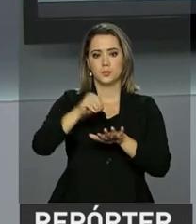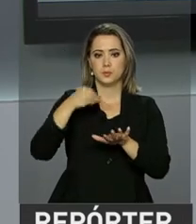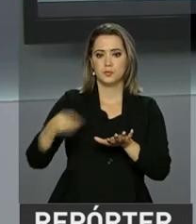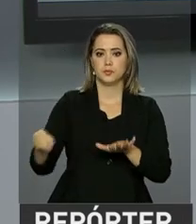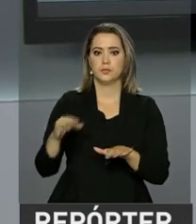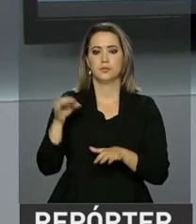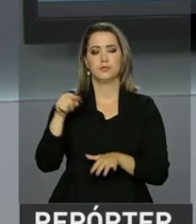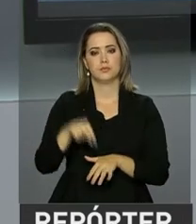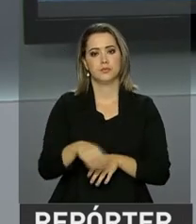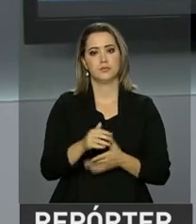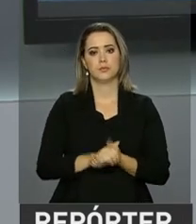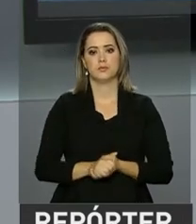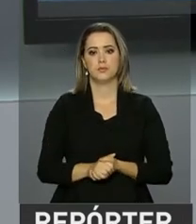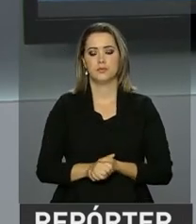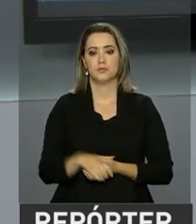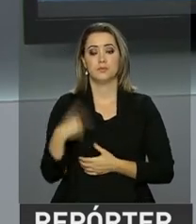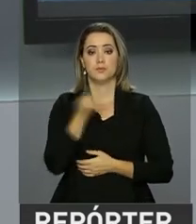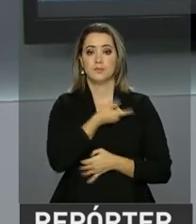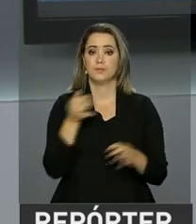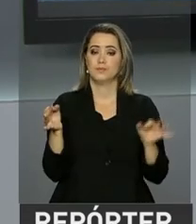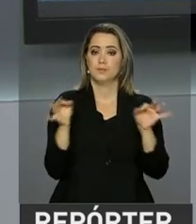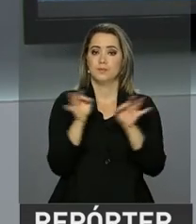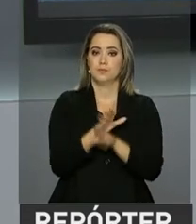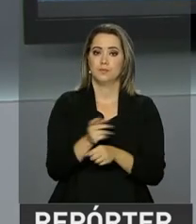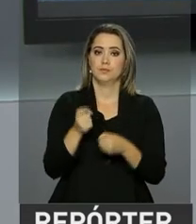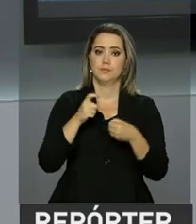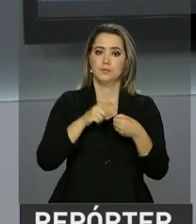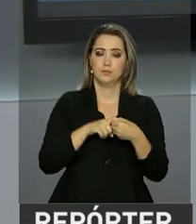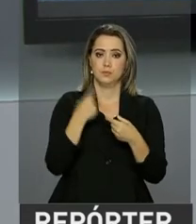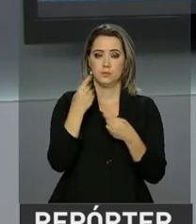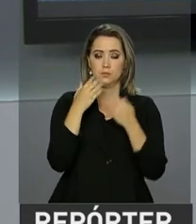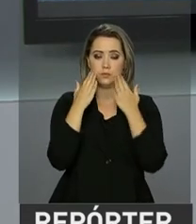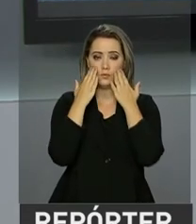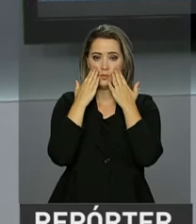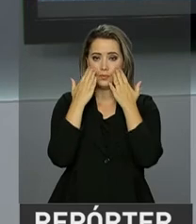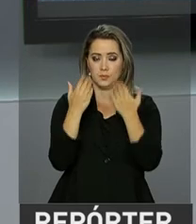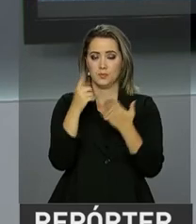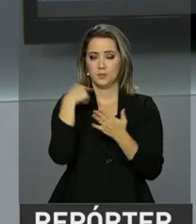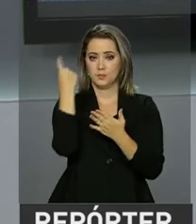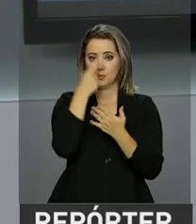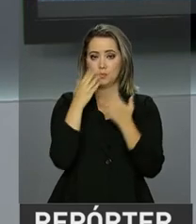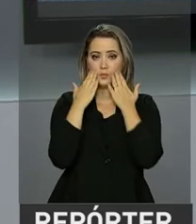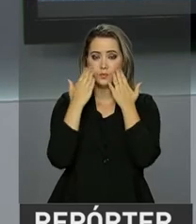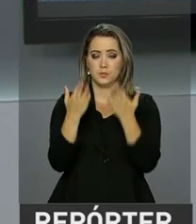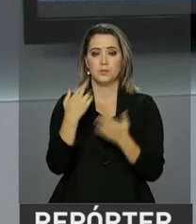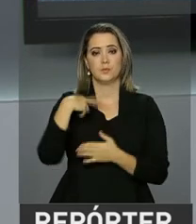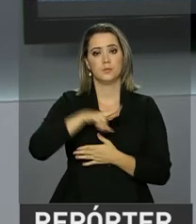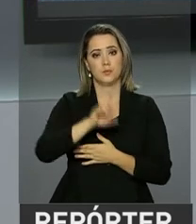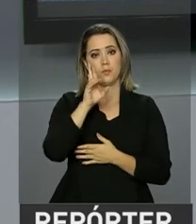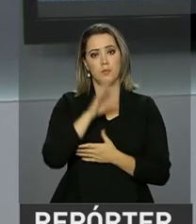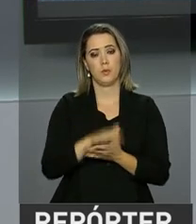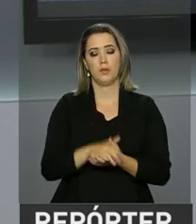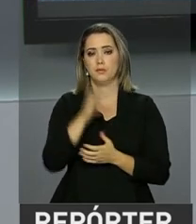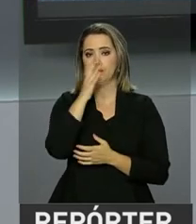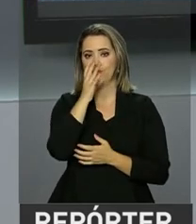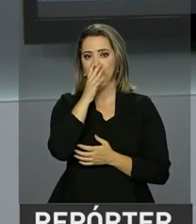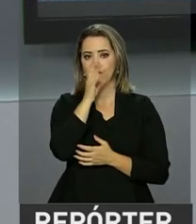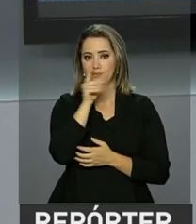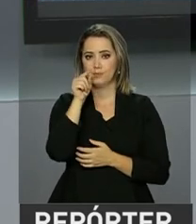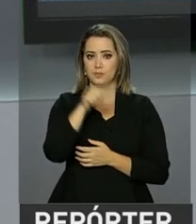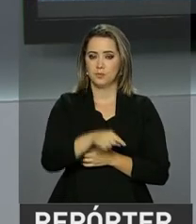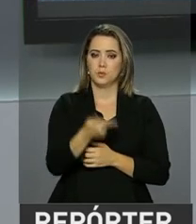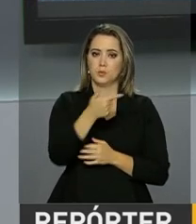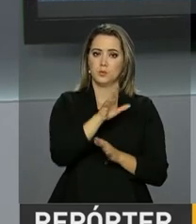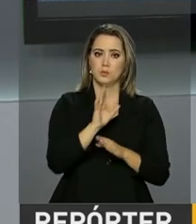aqui pra gente e nós ficamos por aqui voltaremos em uma hora na próxima edição do repórter nbr você pode rever essa